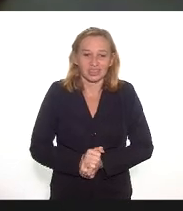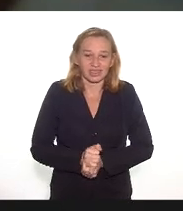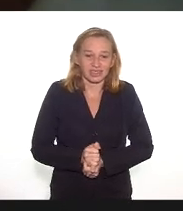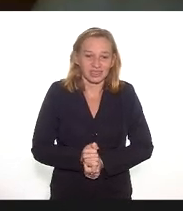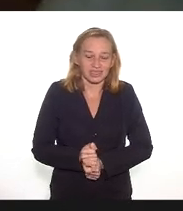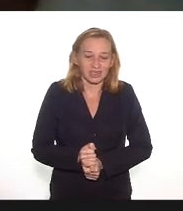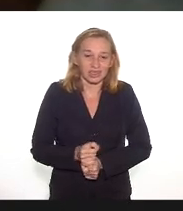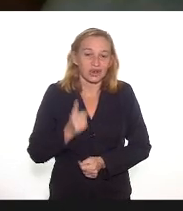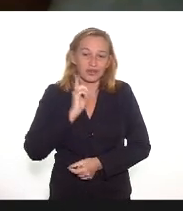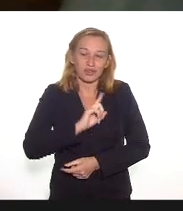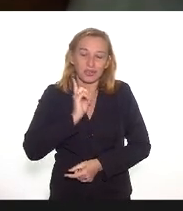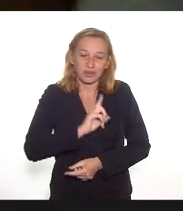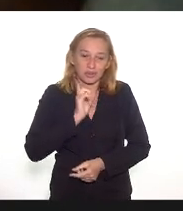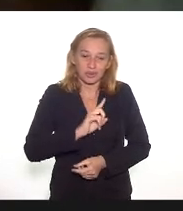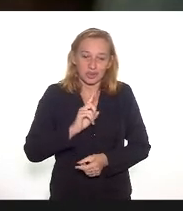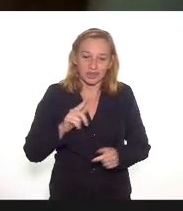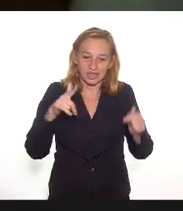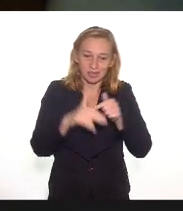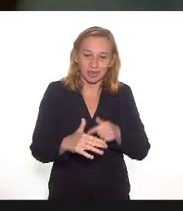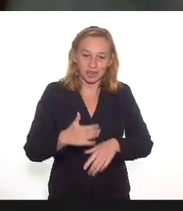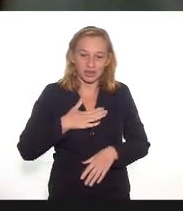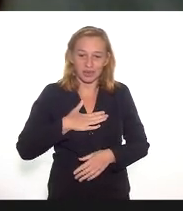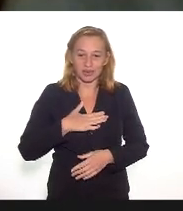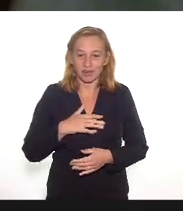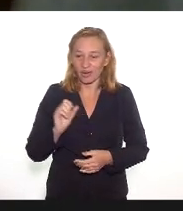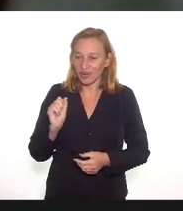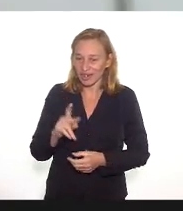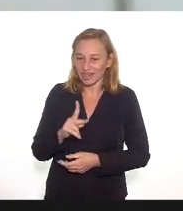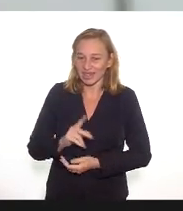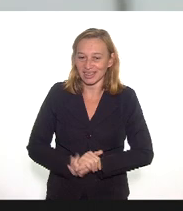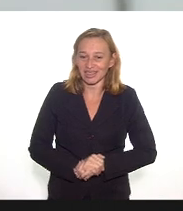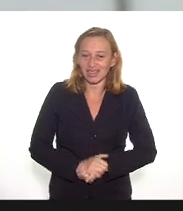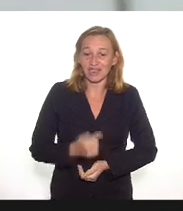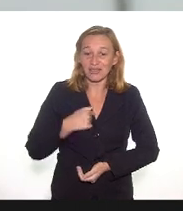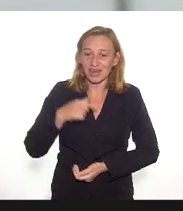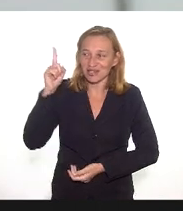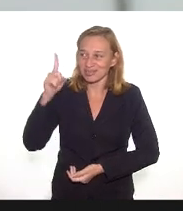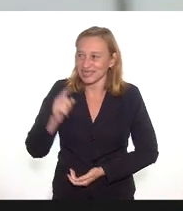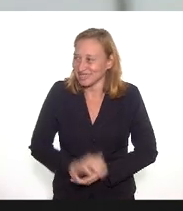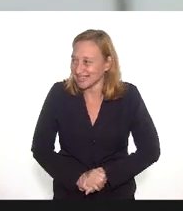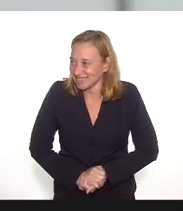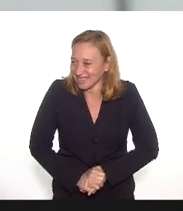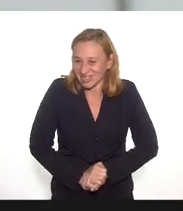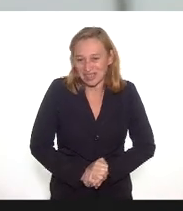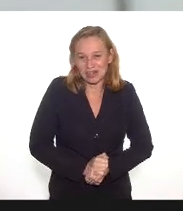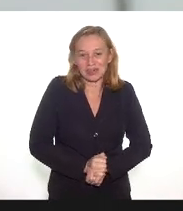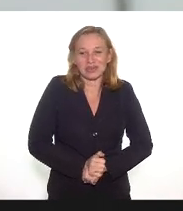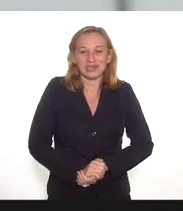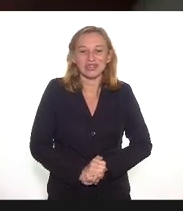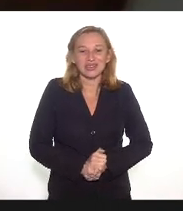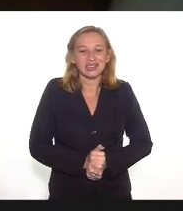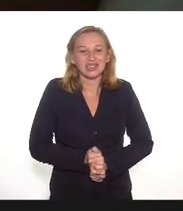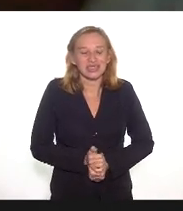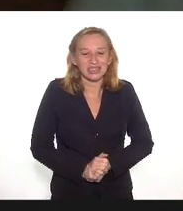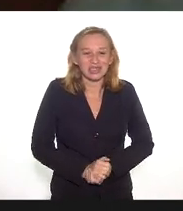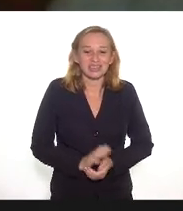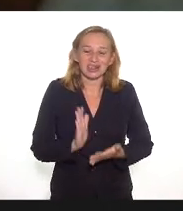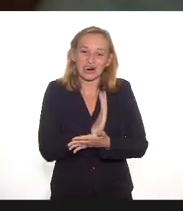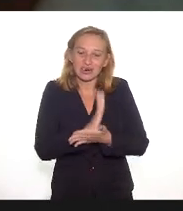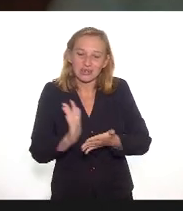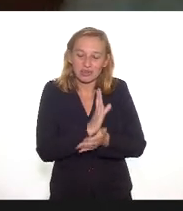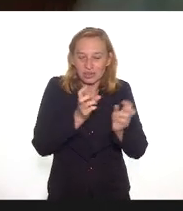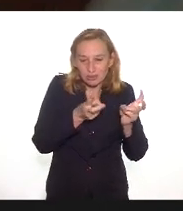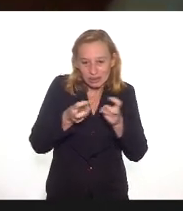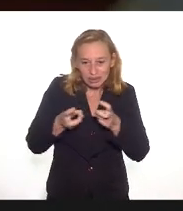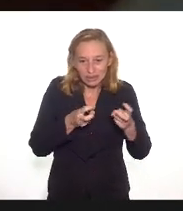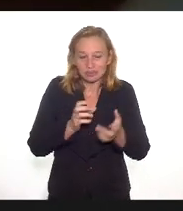Foi algum flamenguista que me boicotou, mas tudo bem. Vamos lá. Então fui eu mesmo. Só algumas observações,